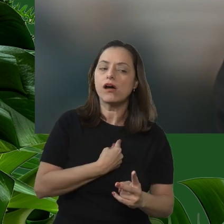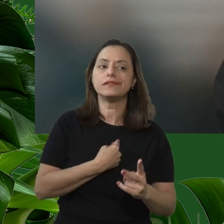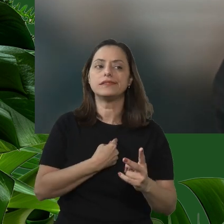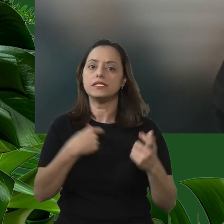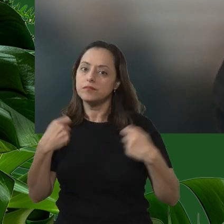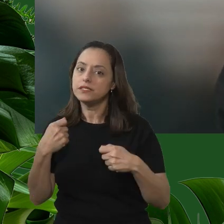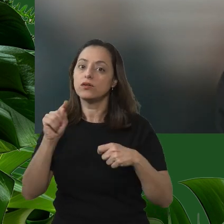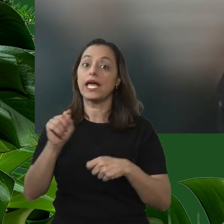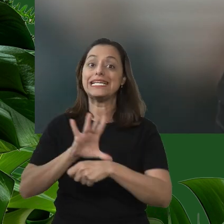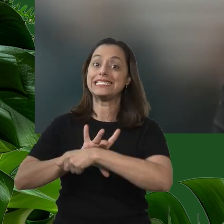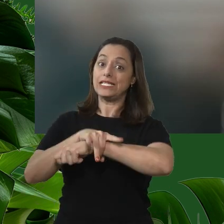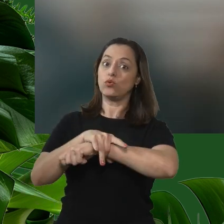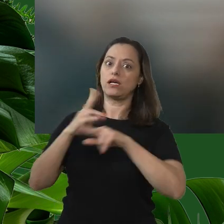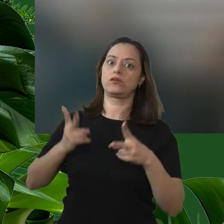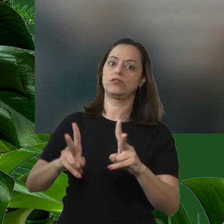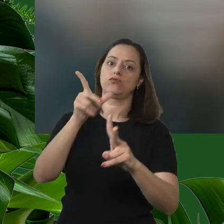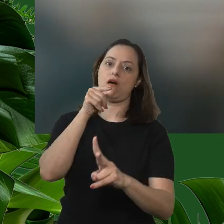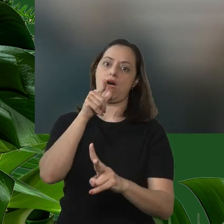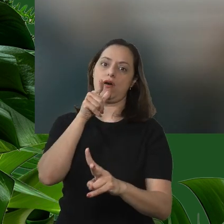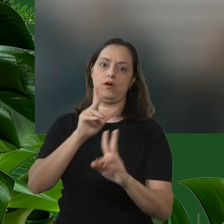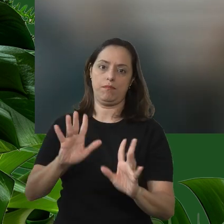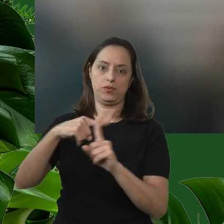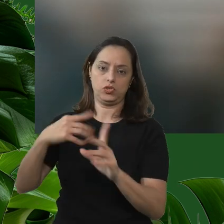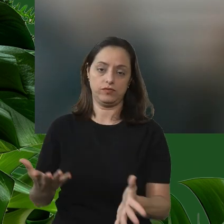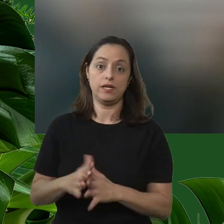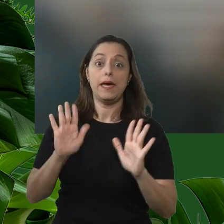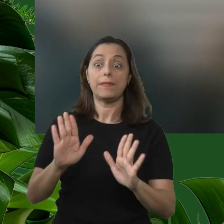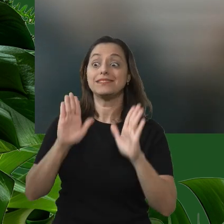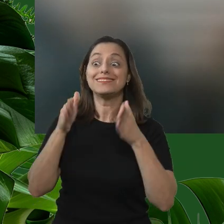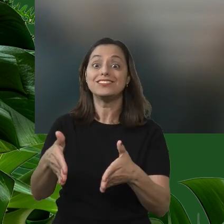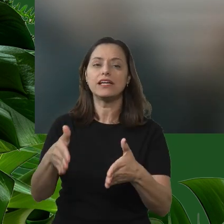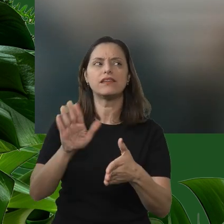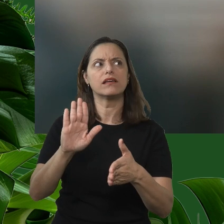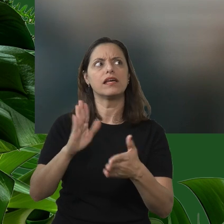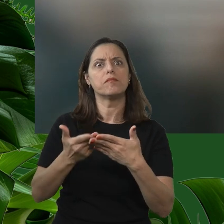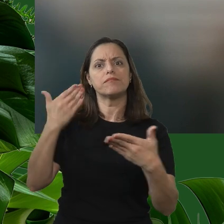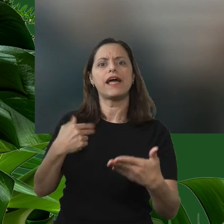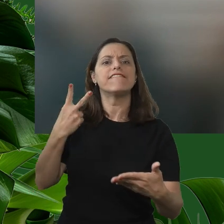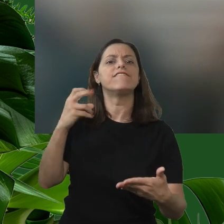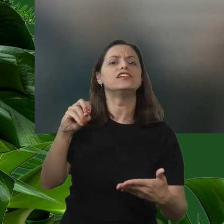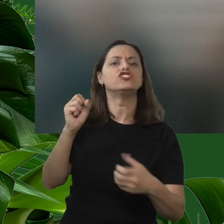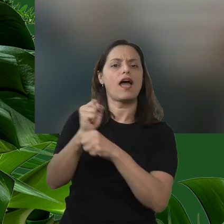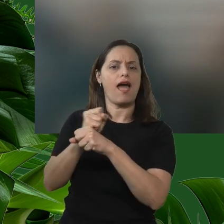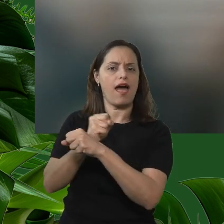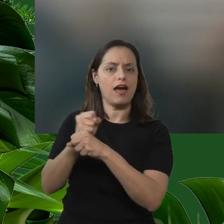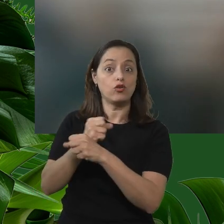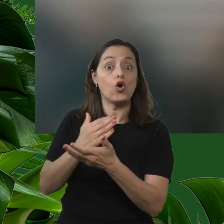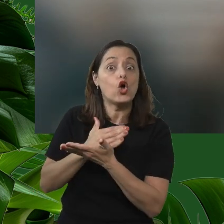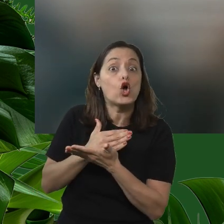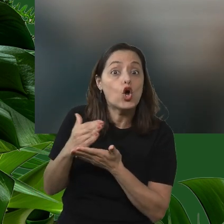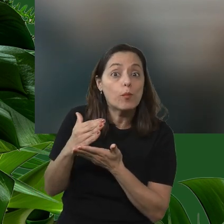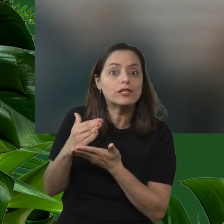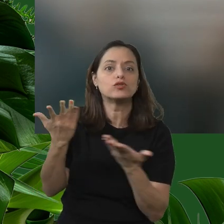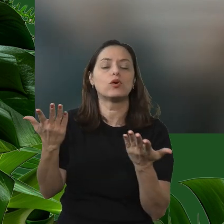com segurança hídrica. Mas a nossa estratégia mais direta, voltada para a água, já tem cerca de 20 anos. A gente começou lá atrás, há cerca de 20 anos,